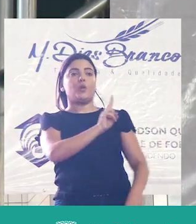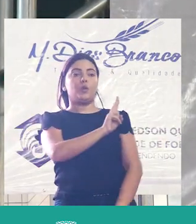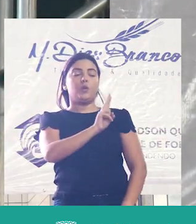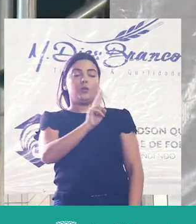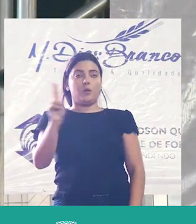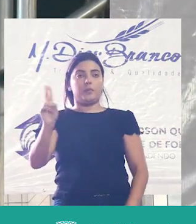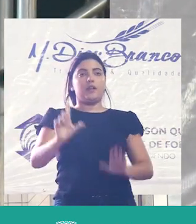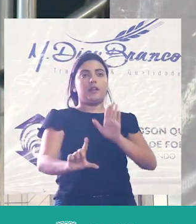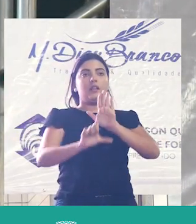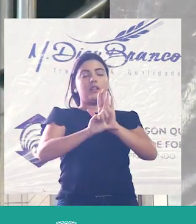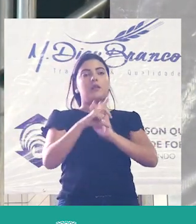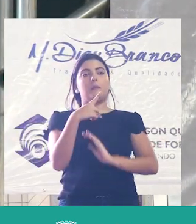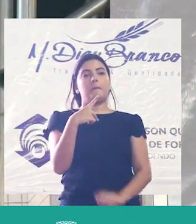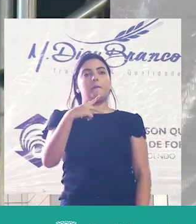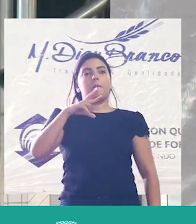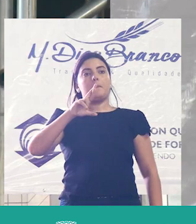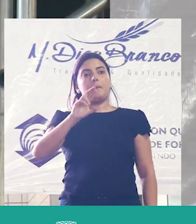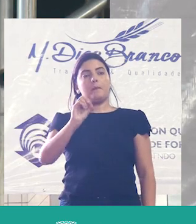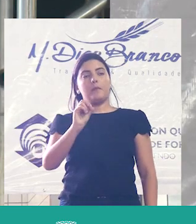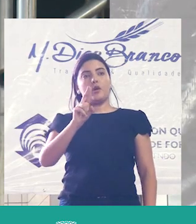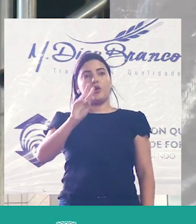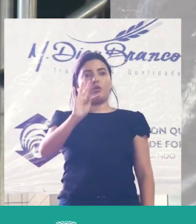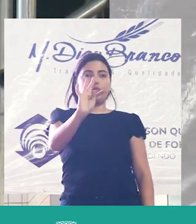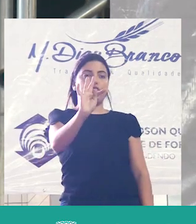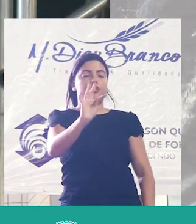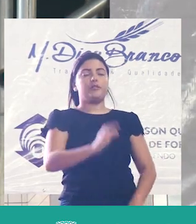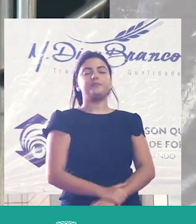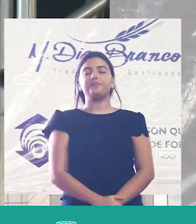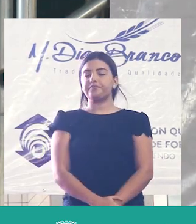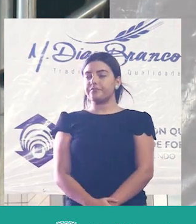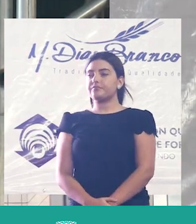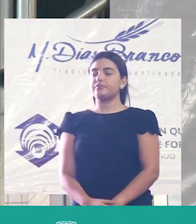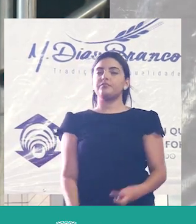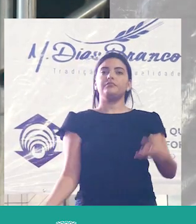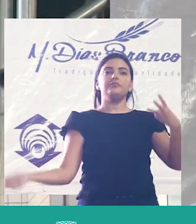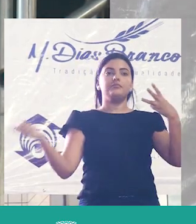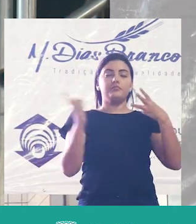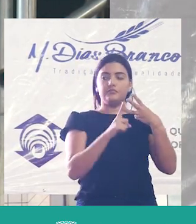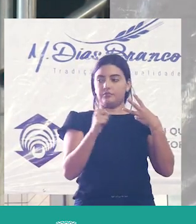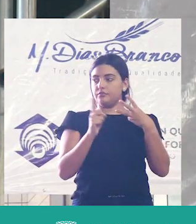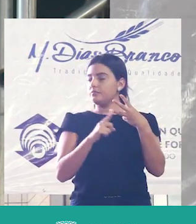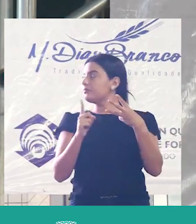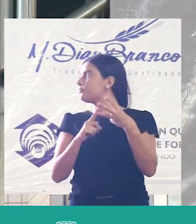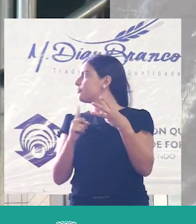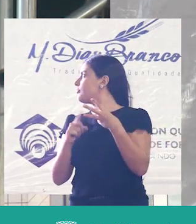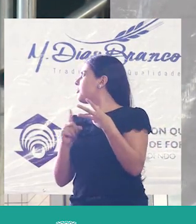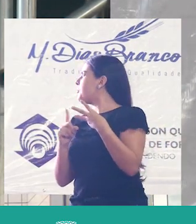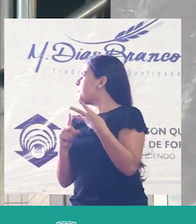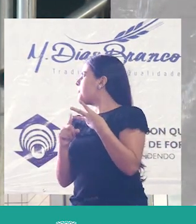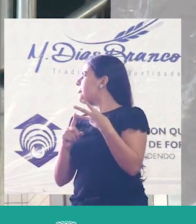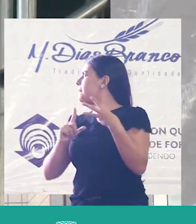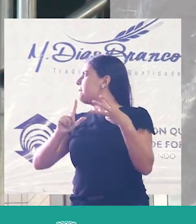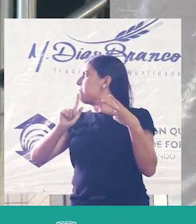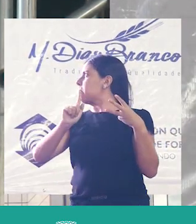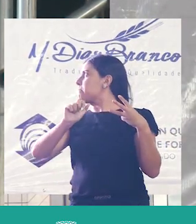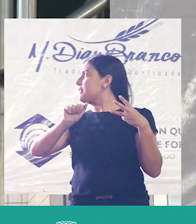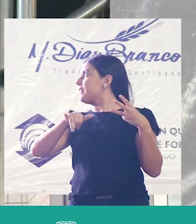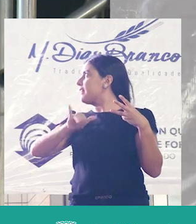Lei de Prost, ou Lei das Proporções Definidas. E a terceira lei é chamada Lei de